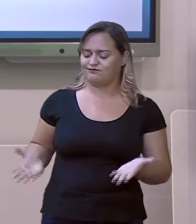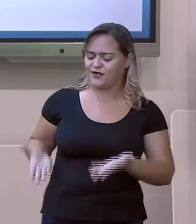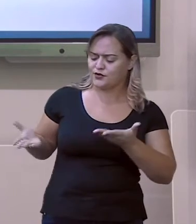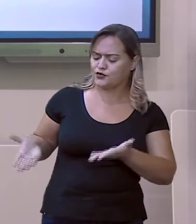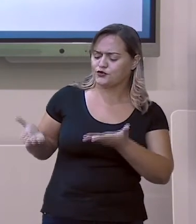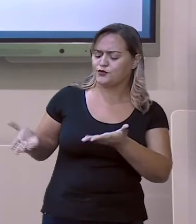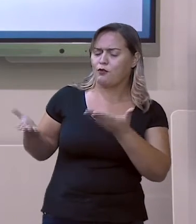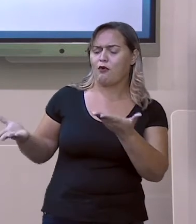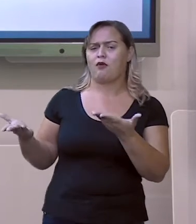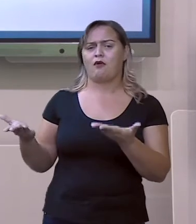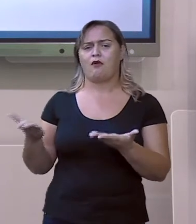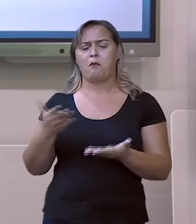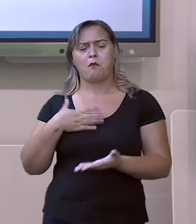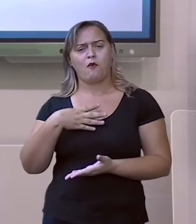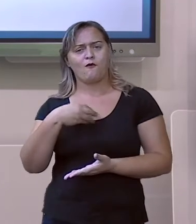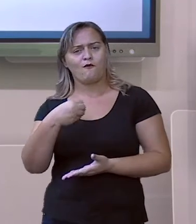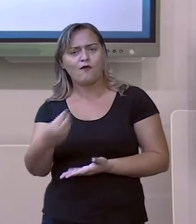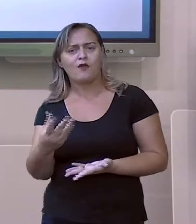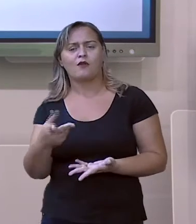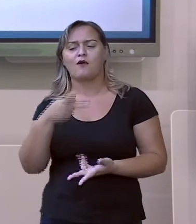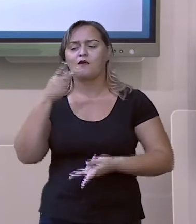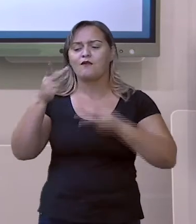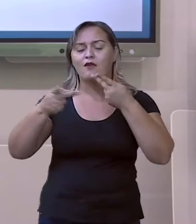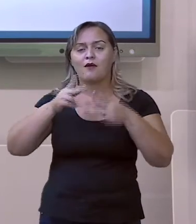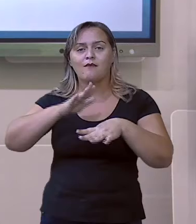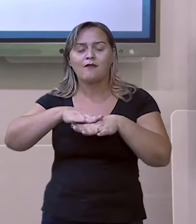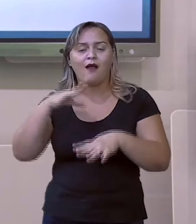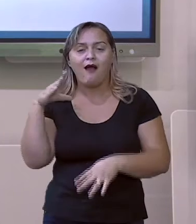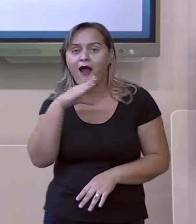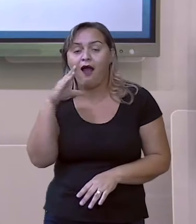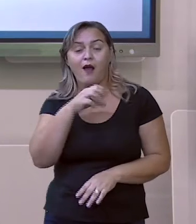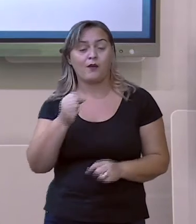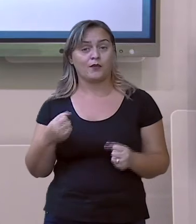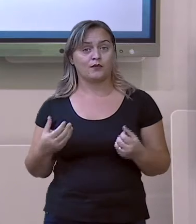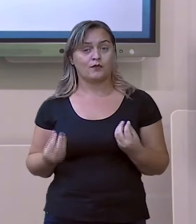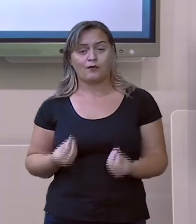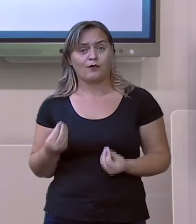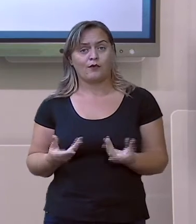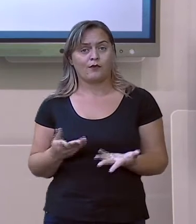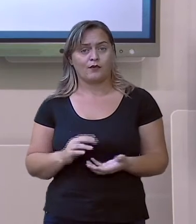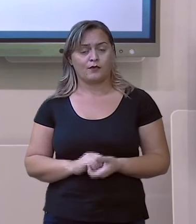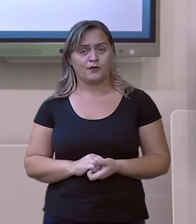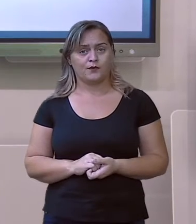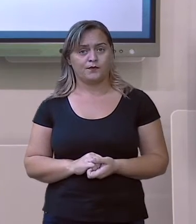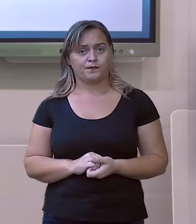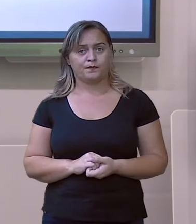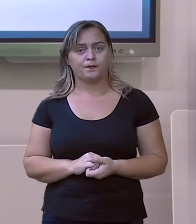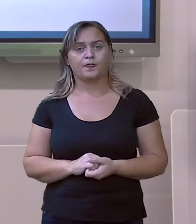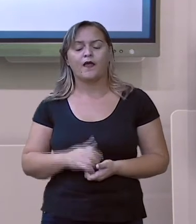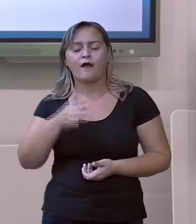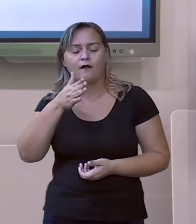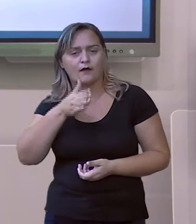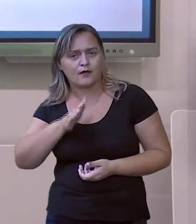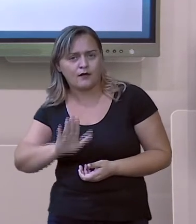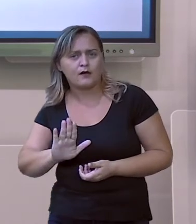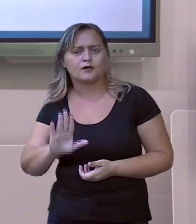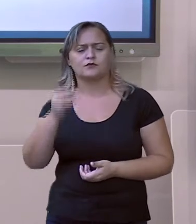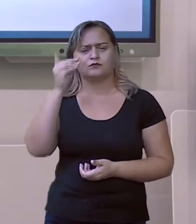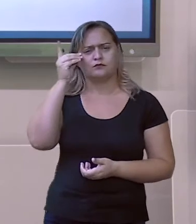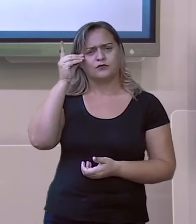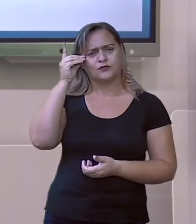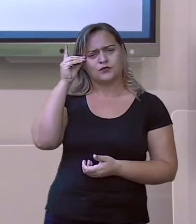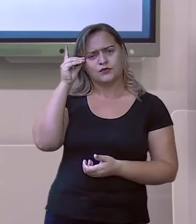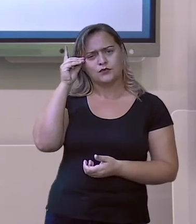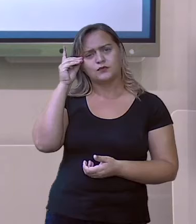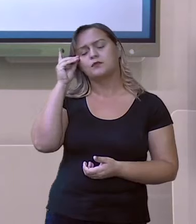filho a falar mais rápido? Para que a criança com síndrome de Down possa começar a falar mais rápido, O